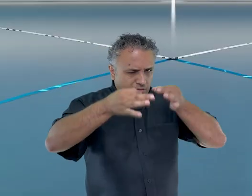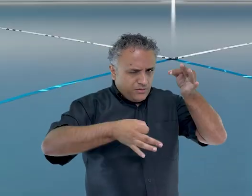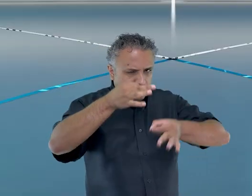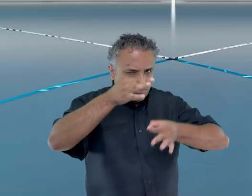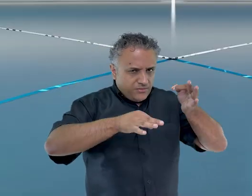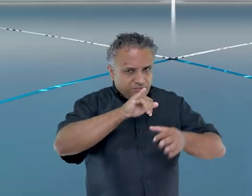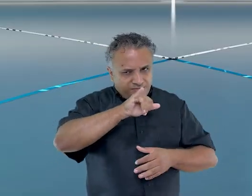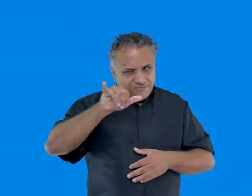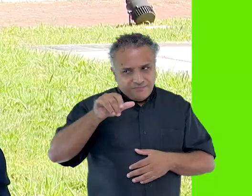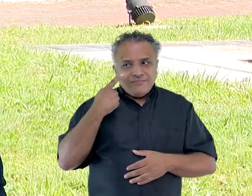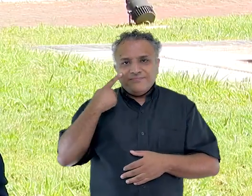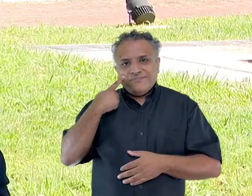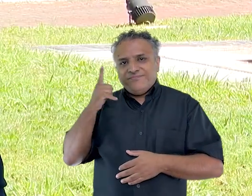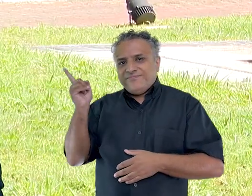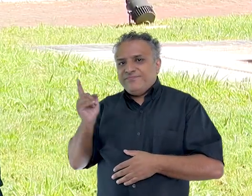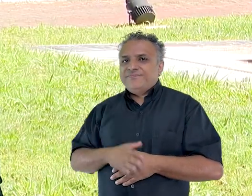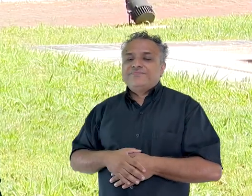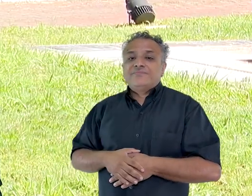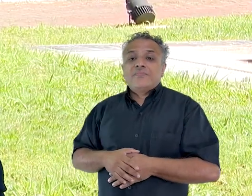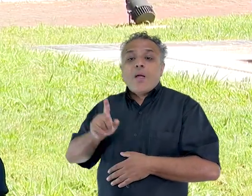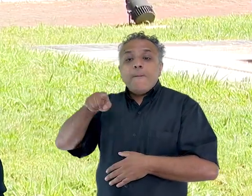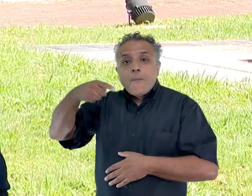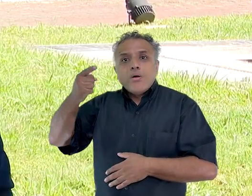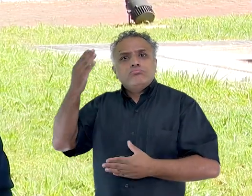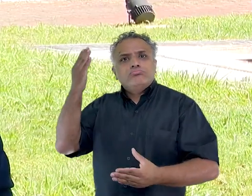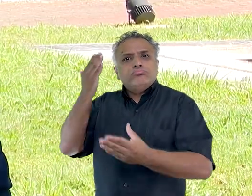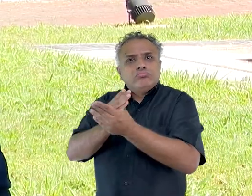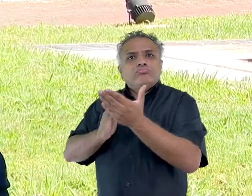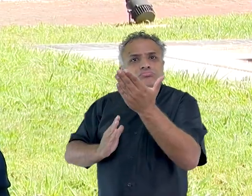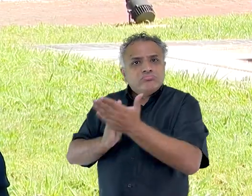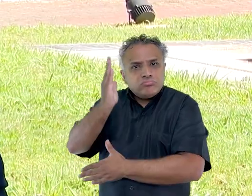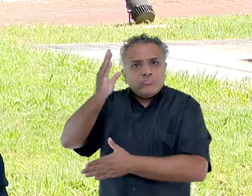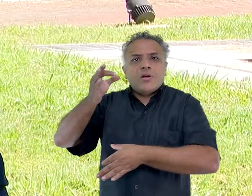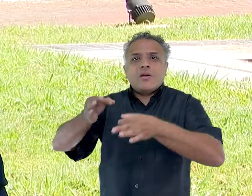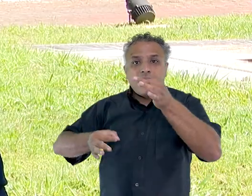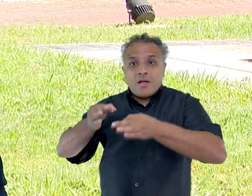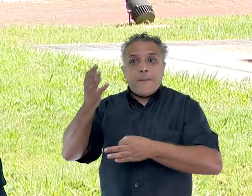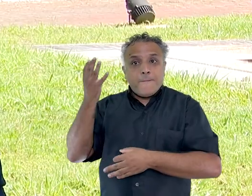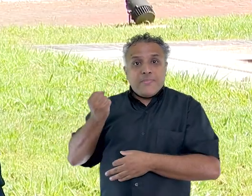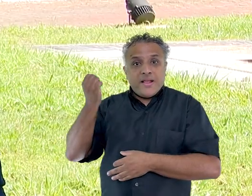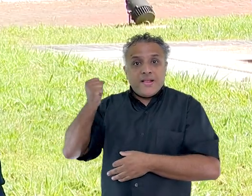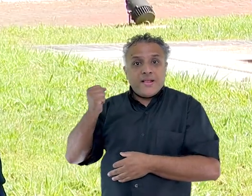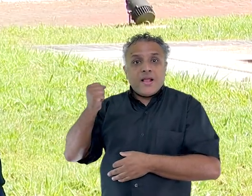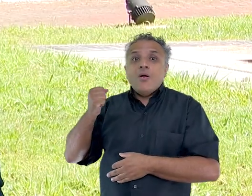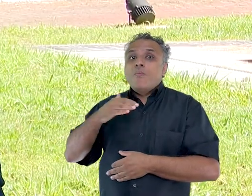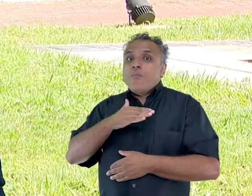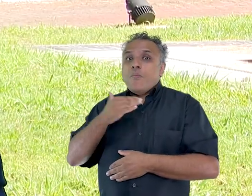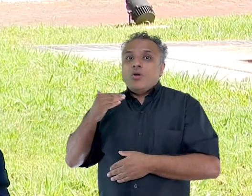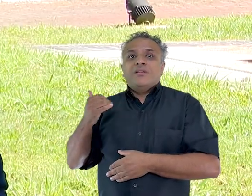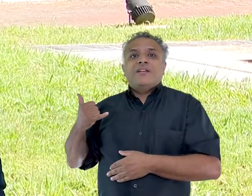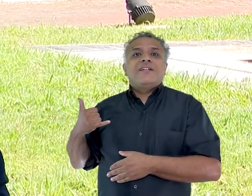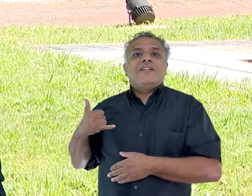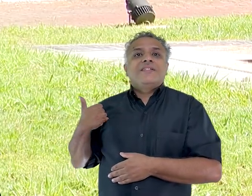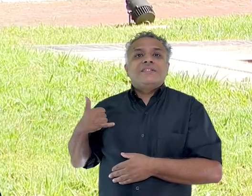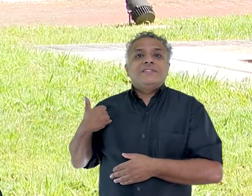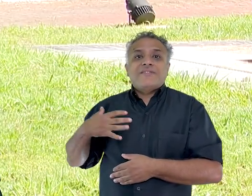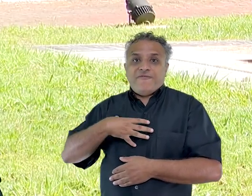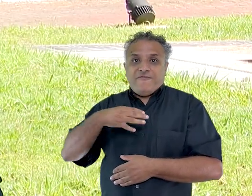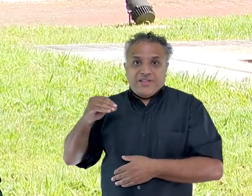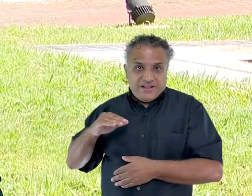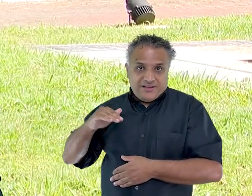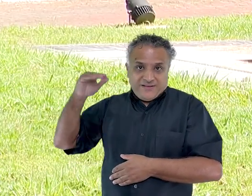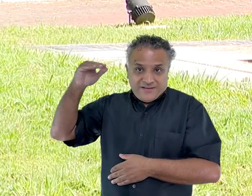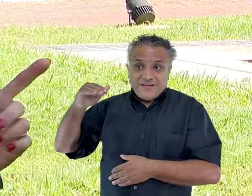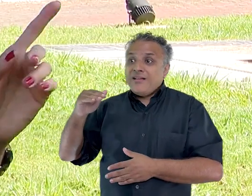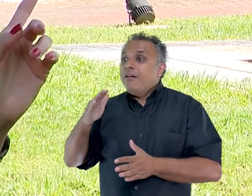com Fátima Uchoa. Após sentença conceder pensão por morte à filha maior de idade e inválida de uma segurada